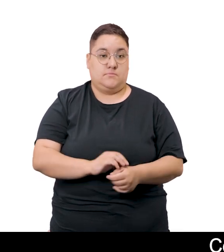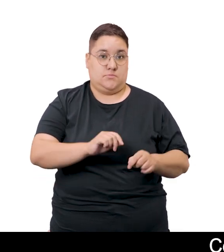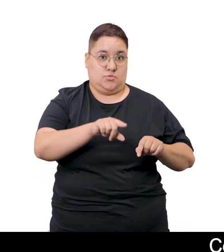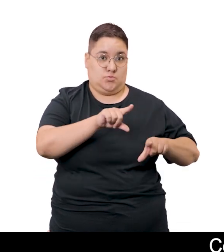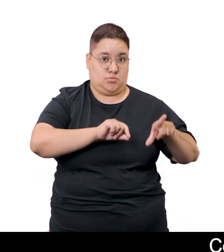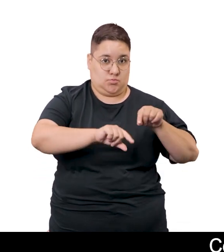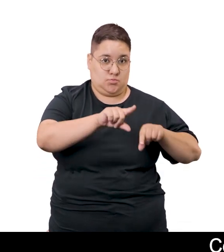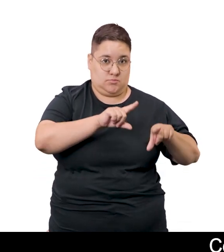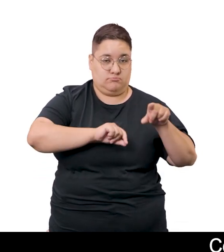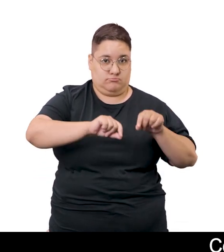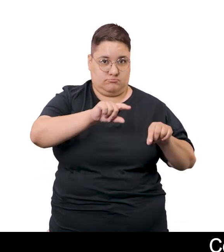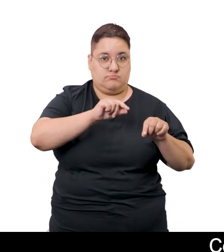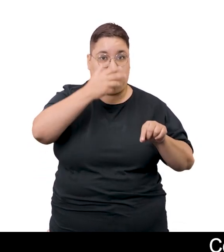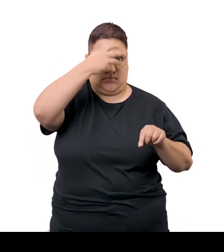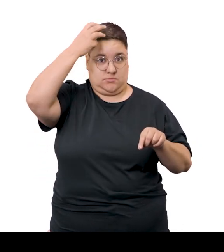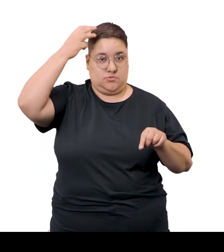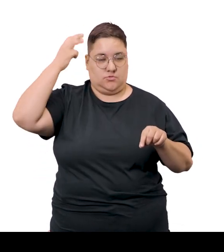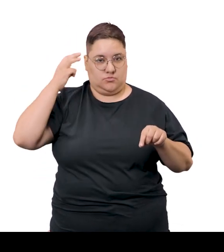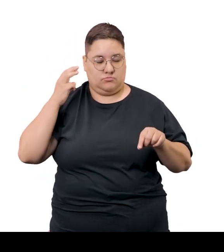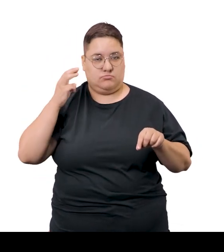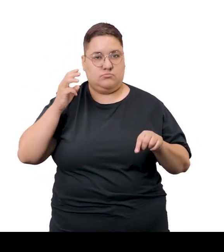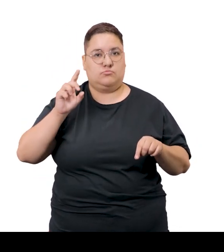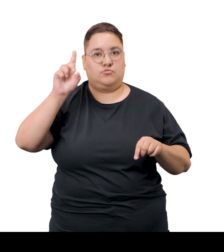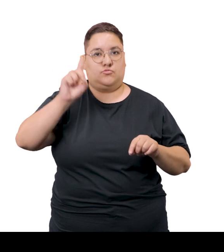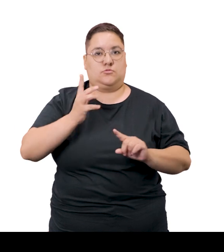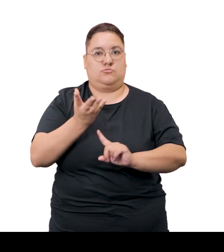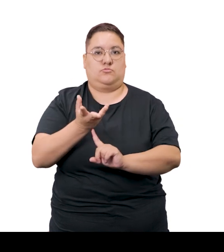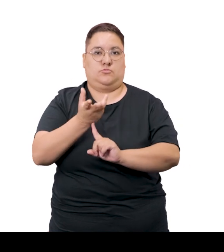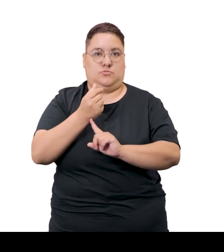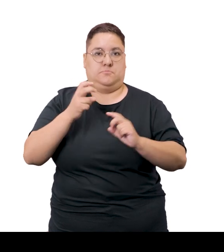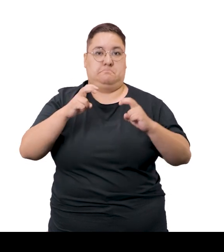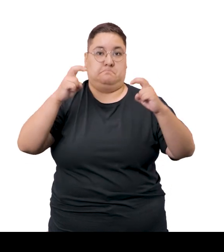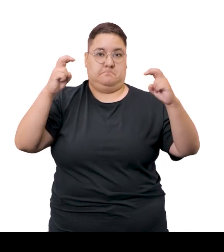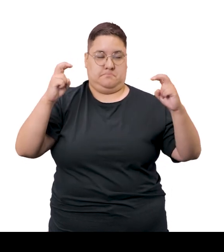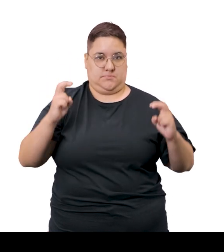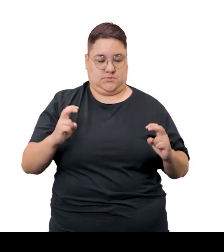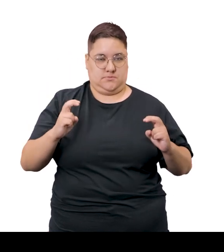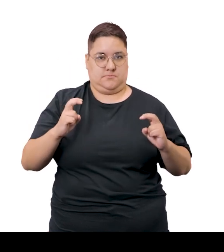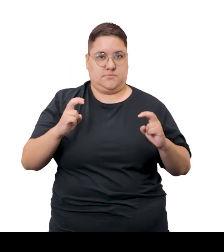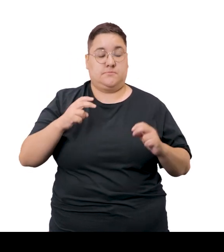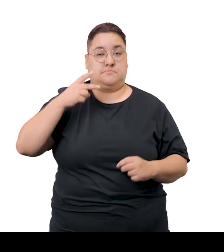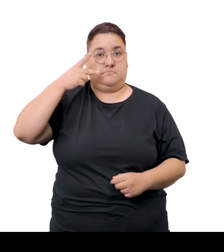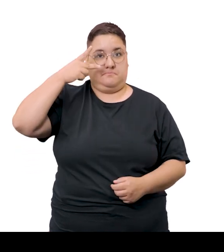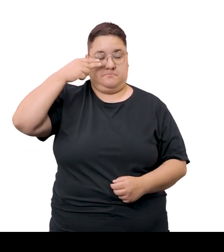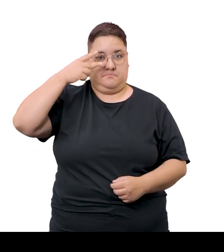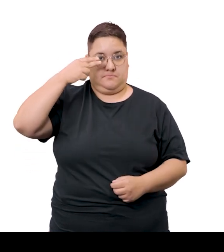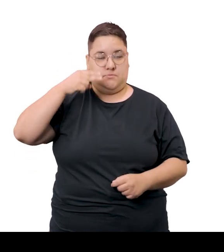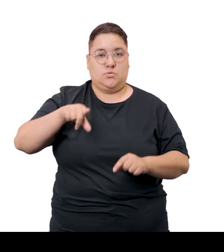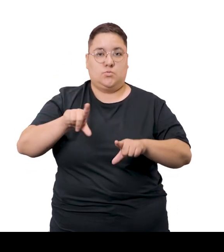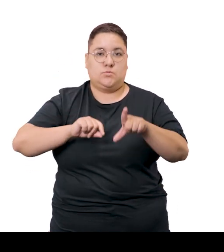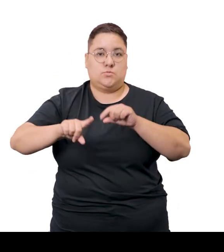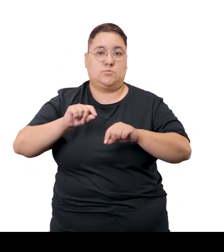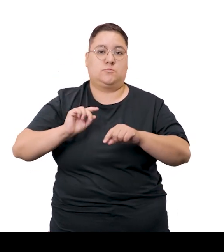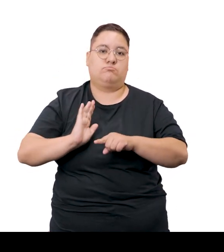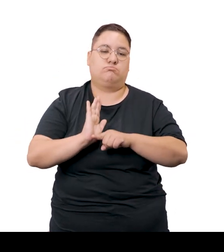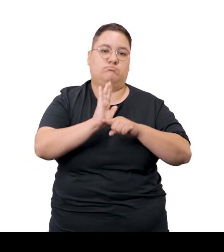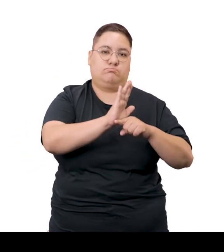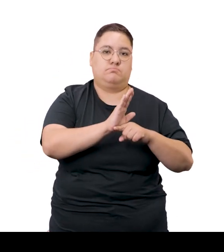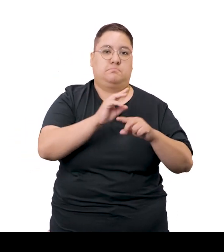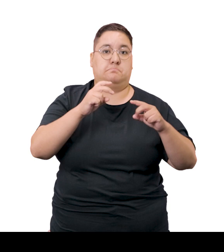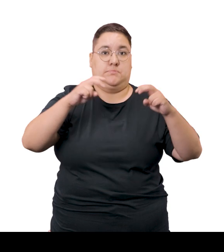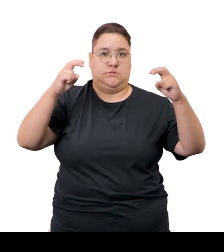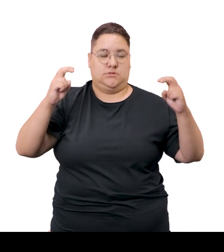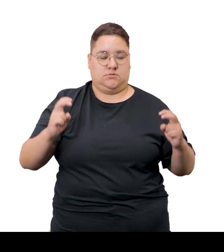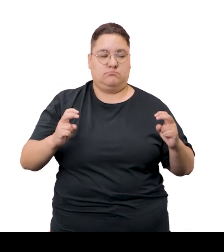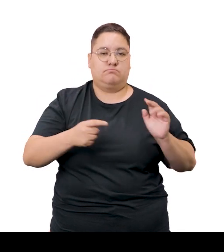Pedrosa, diretor artístico do MASP, e Guilherme Gilfrida, curador assistente do MASP, a exposição acontece na